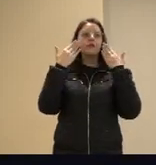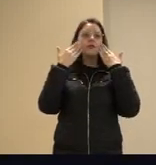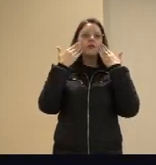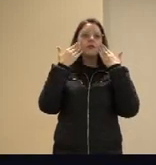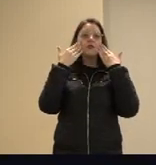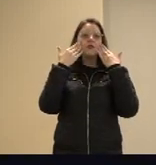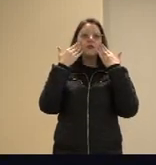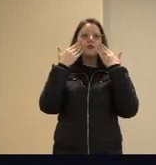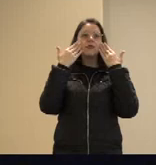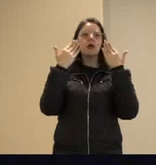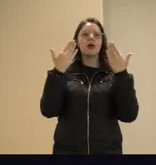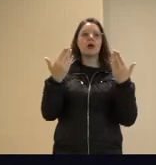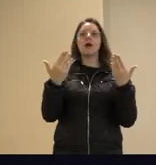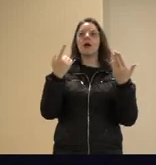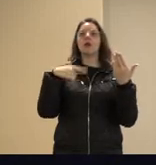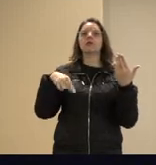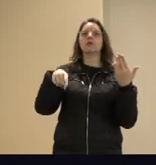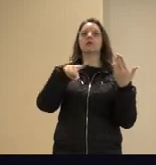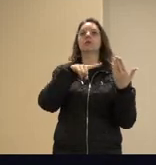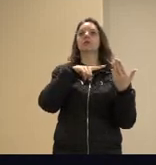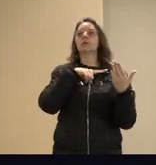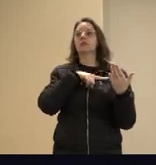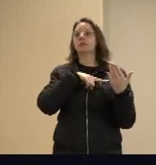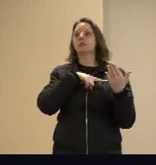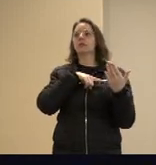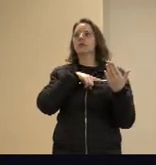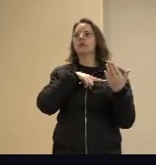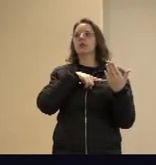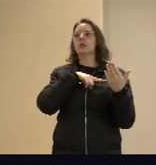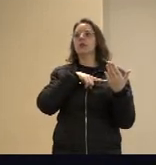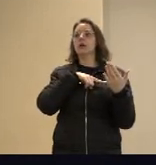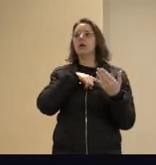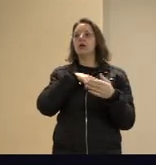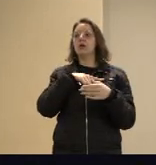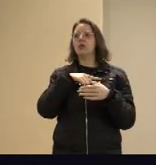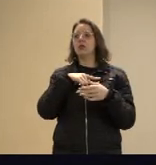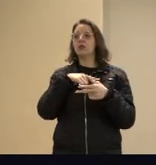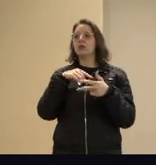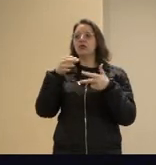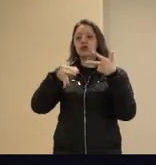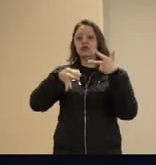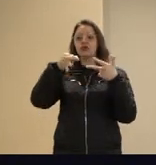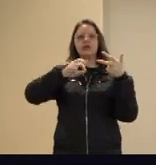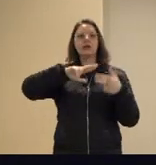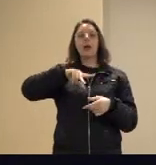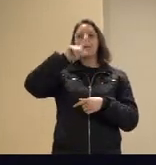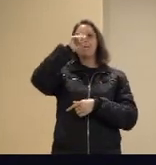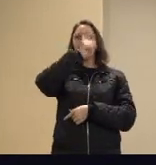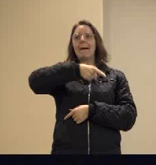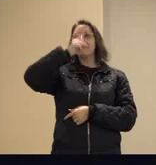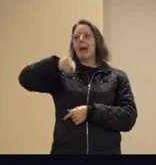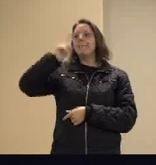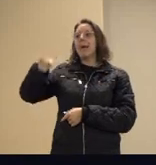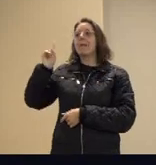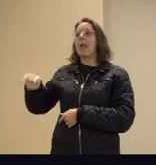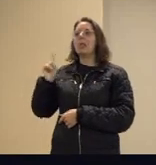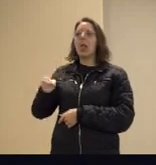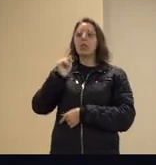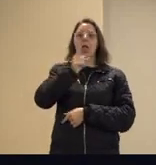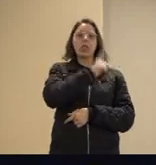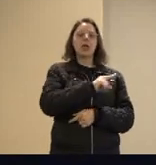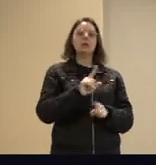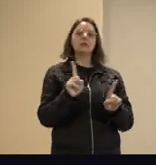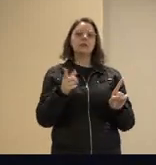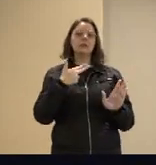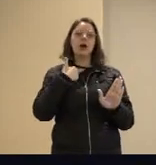franco-atiradores. Então, o sistema de justiça, ele não é franco-atirador. Ele vai chegar lá para ele